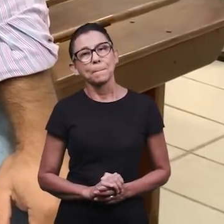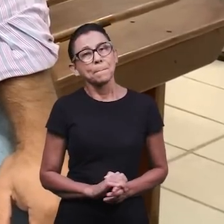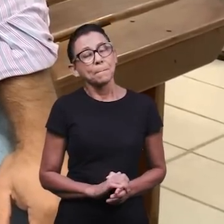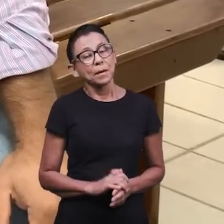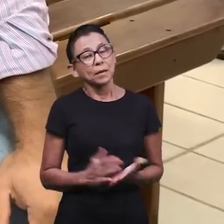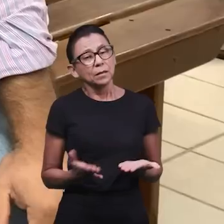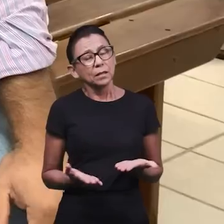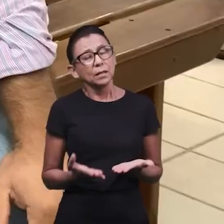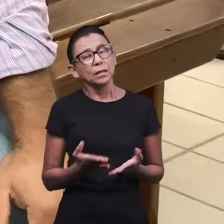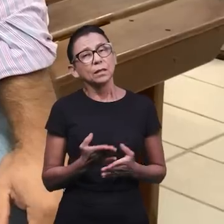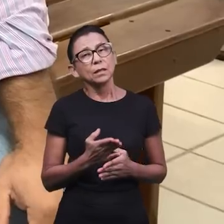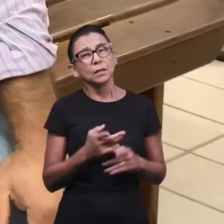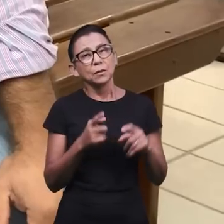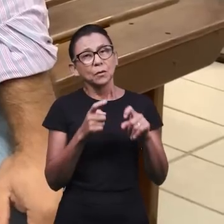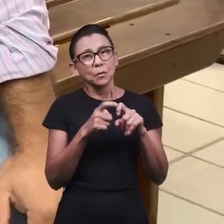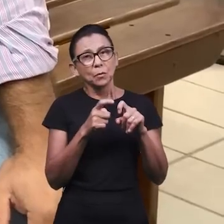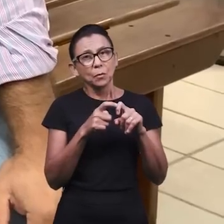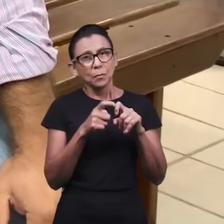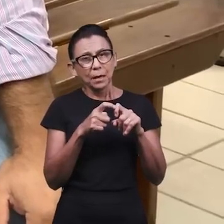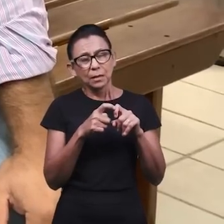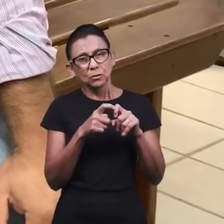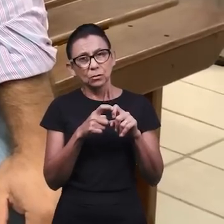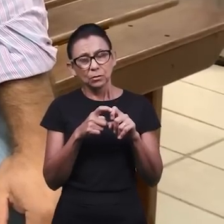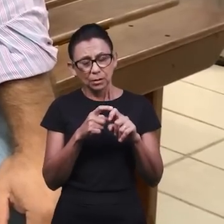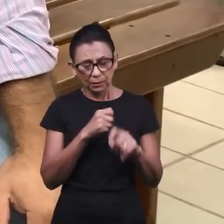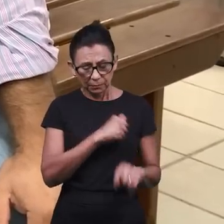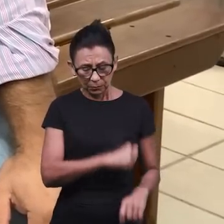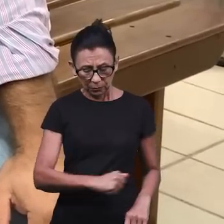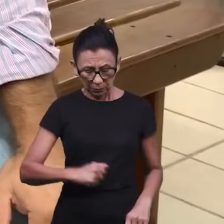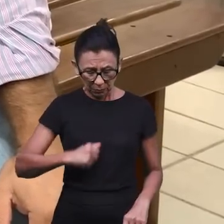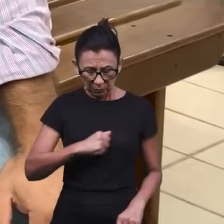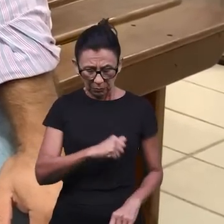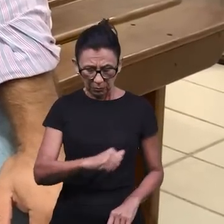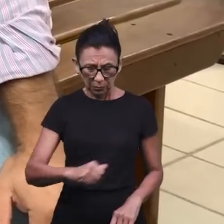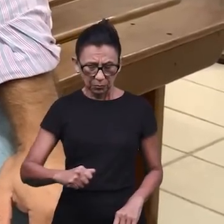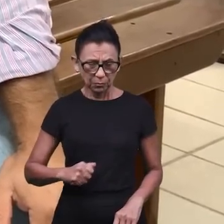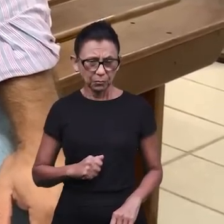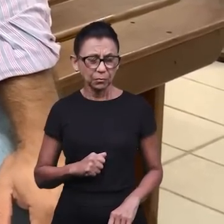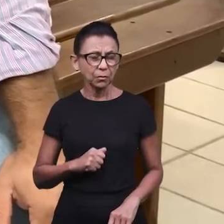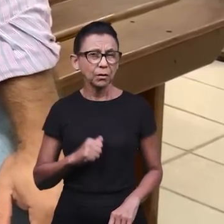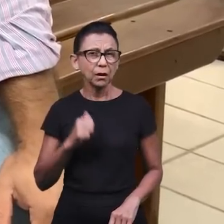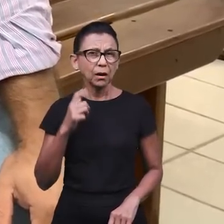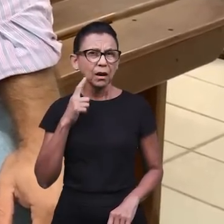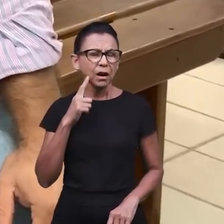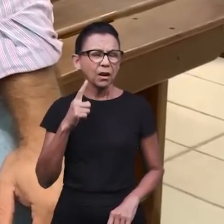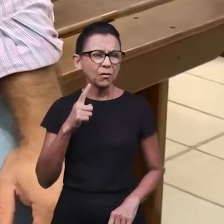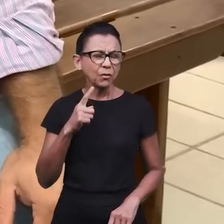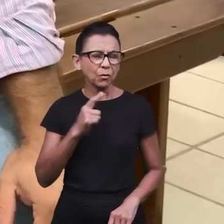acabando o exame, a gente viu uma batida muito forte do coração do Miguel, investida.